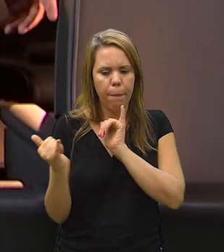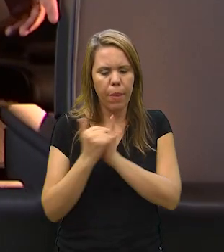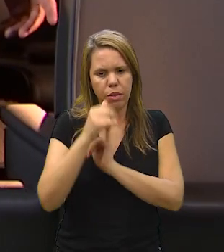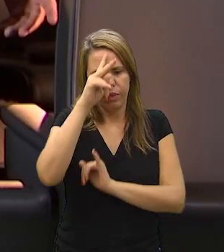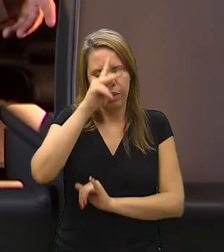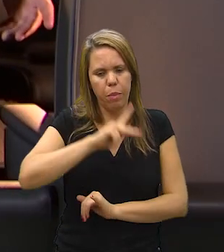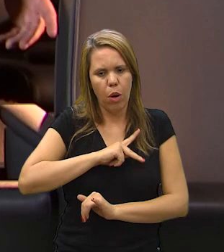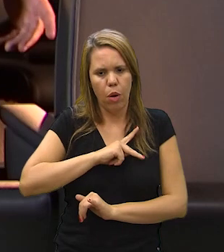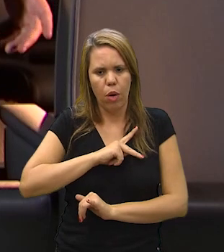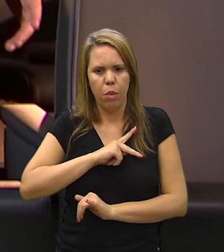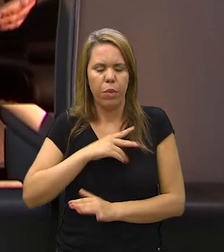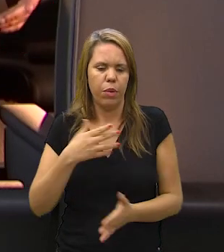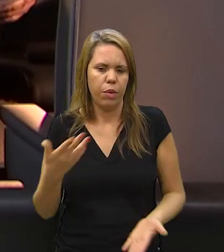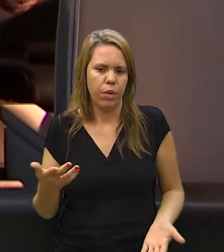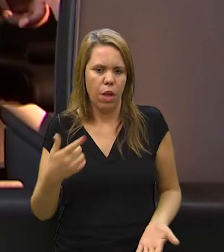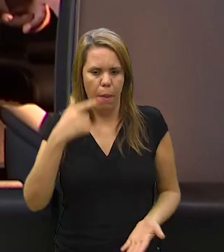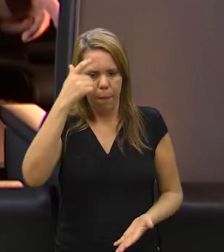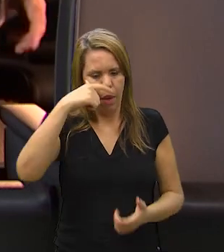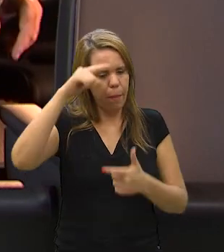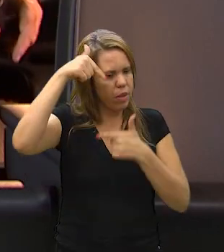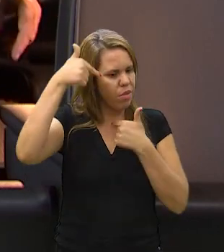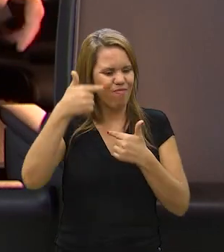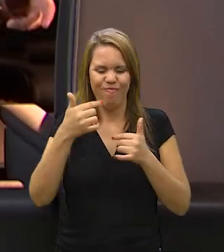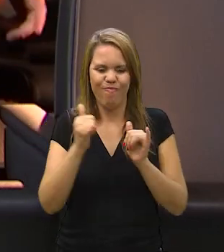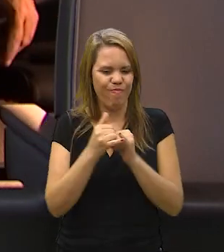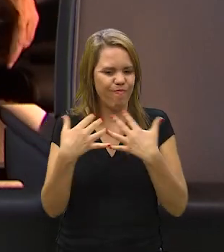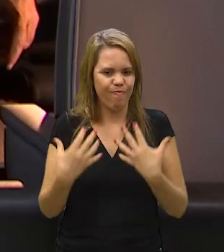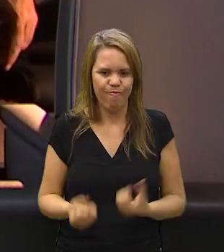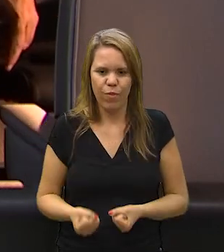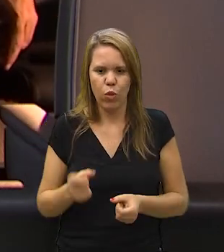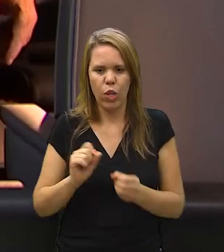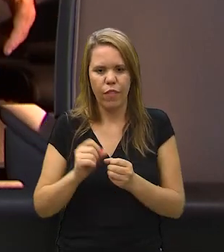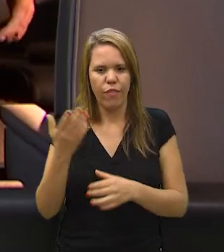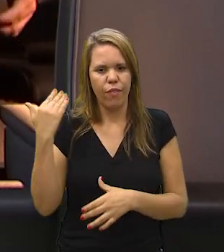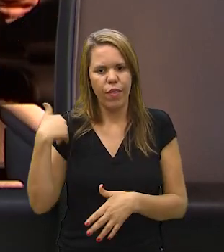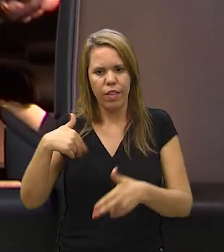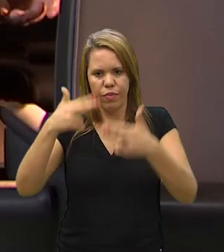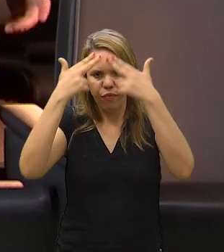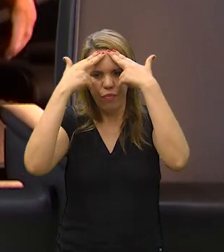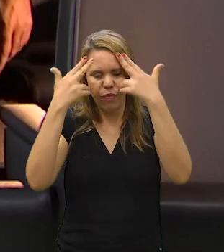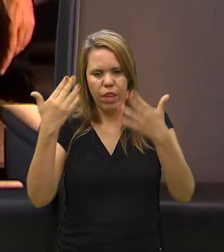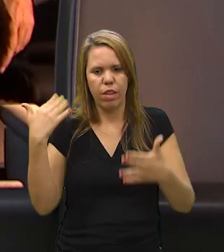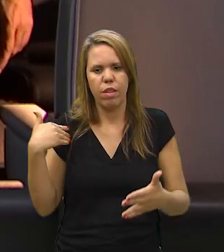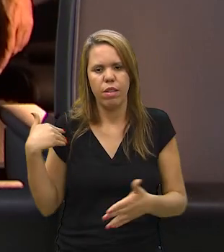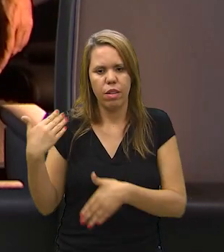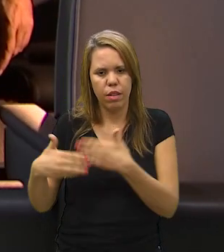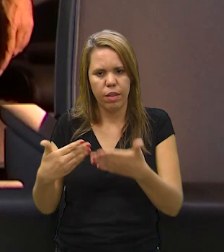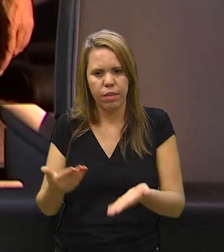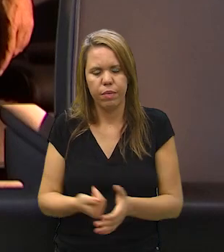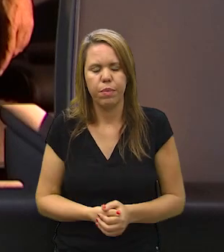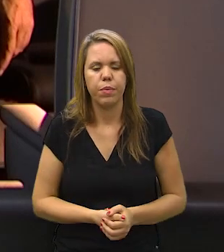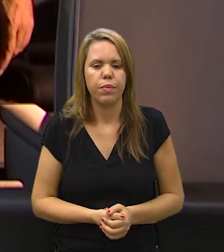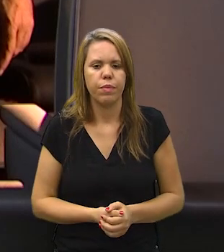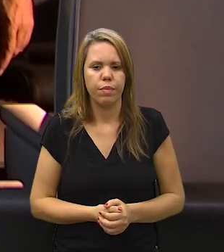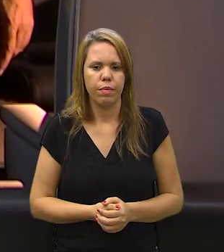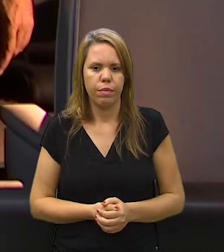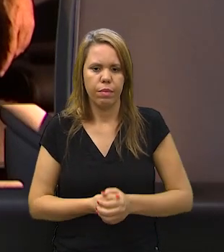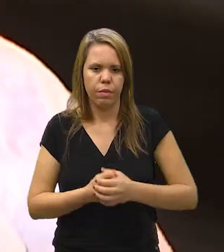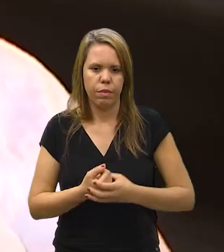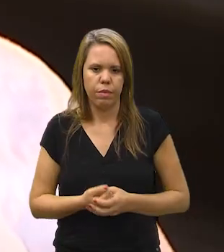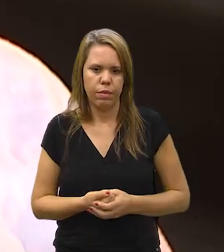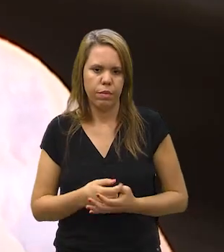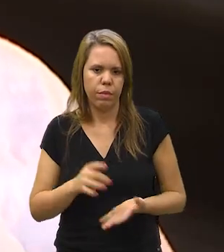Eu acho que o meu personagem, ele não se perdoa pelo que ele fez na história.